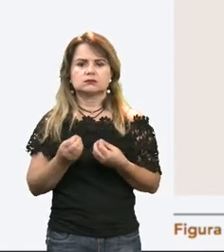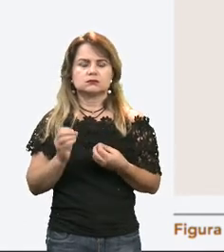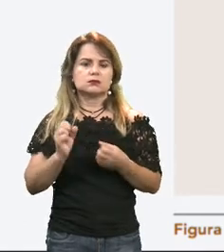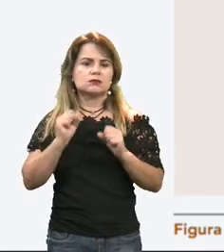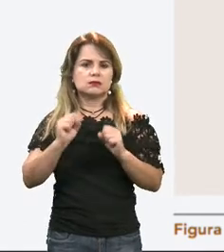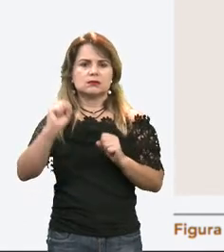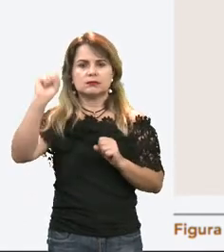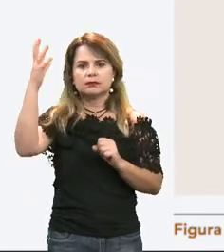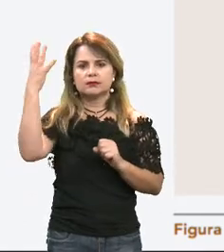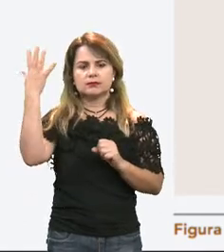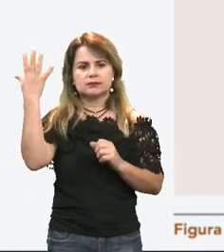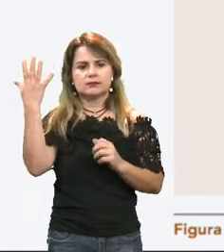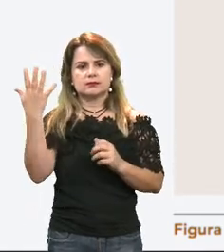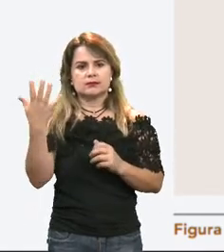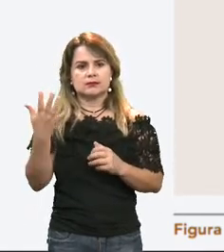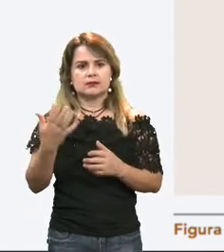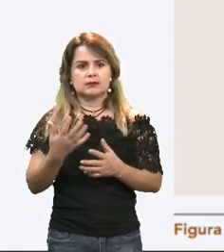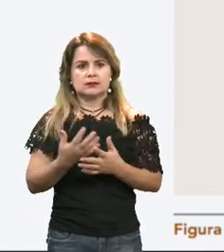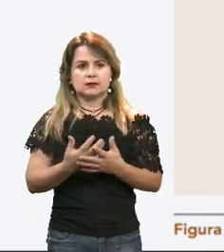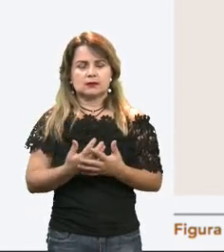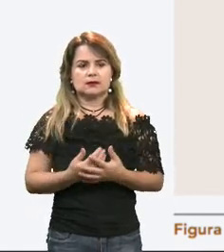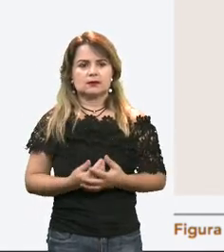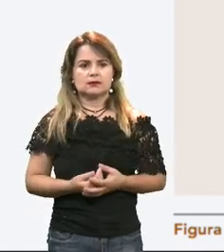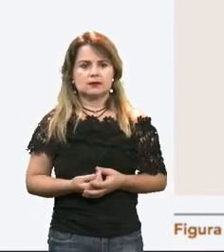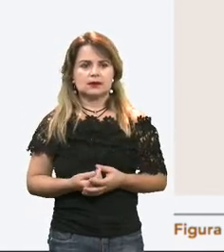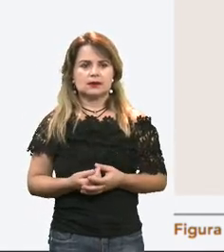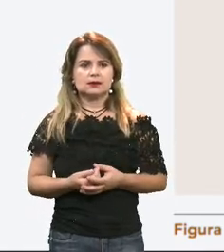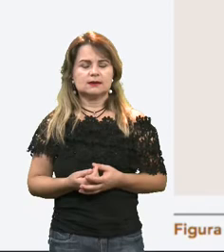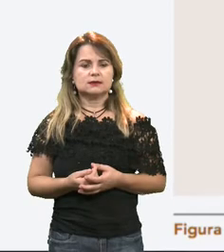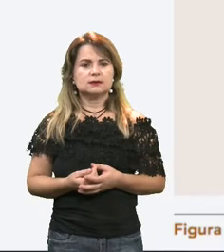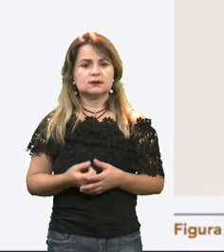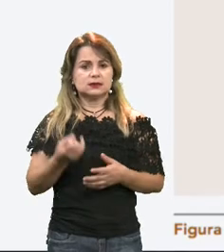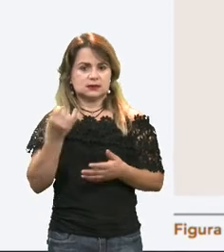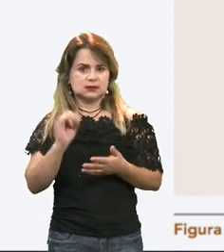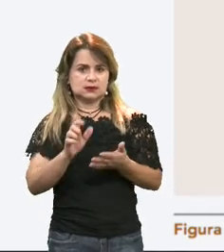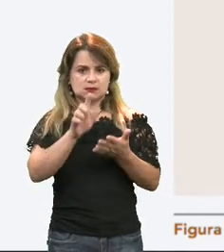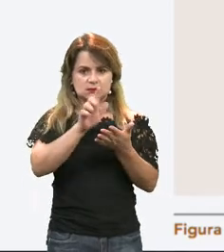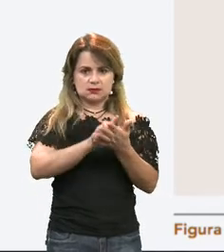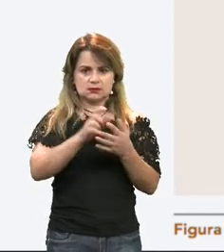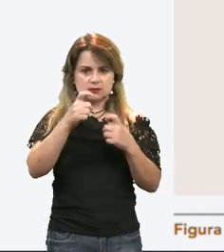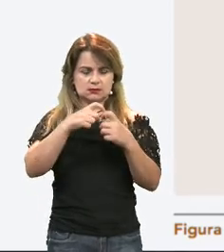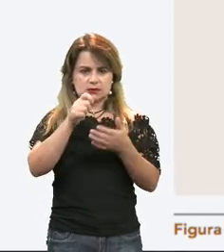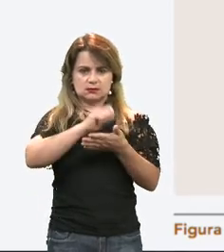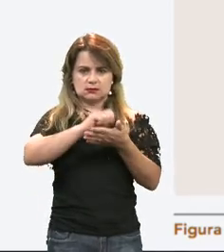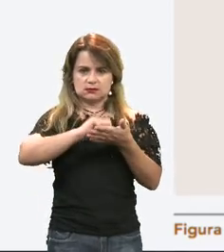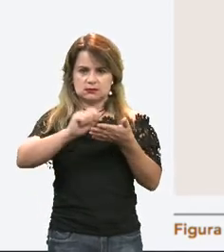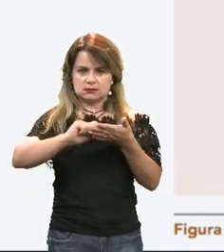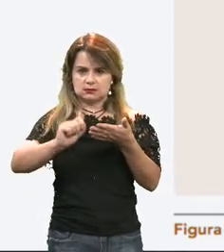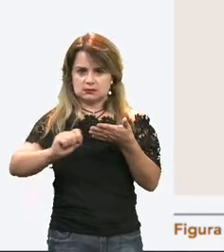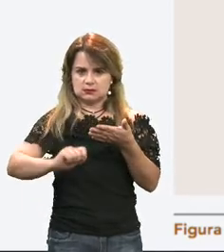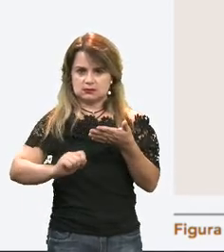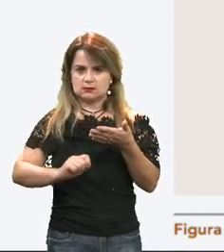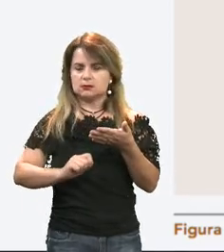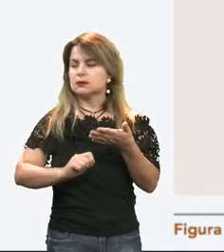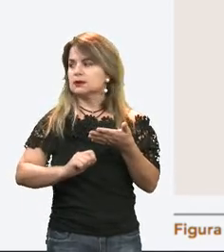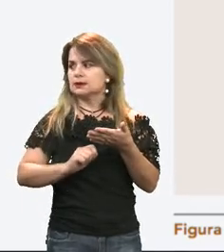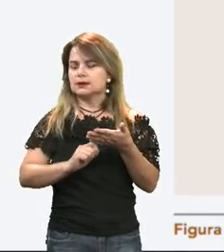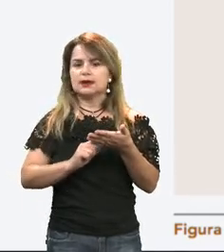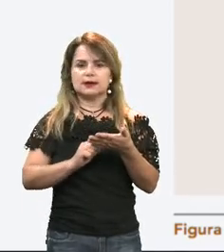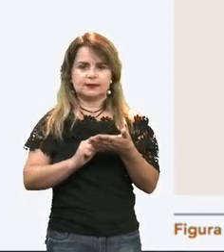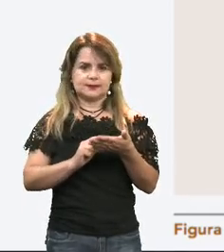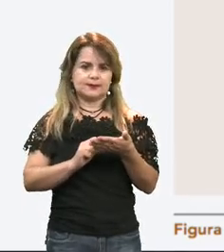Ora, quando prescreve-se a medicação, só fazendo um adendo, a